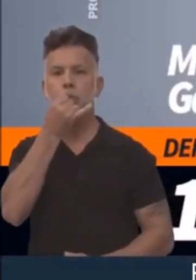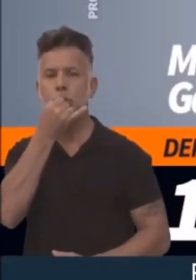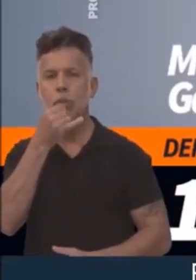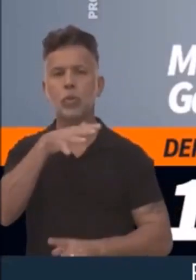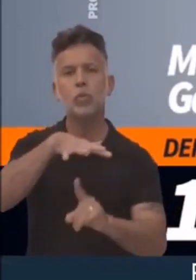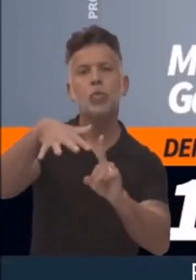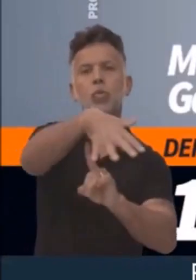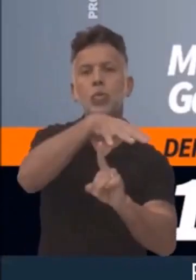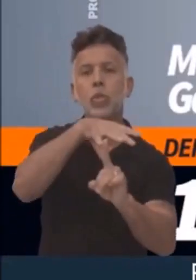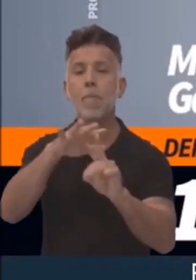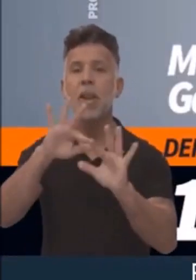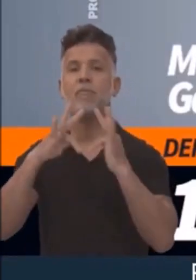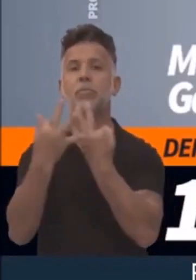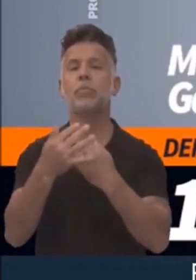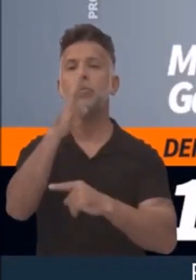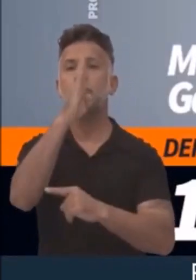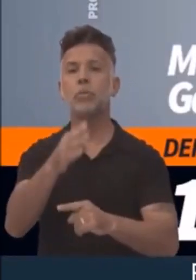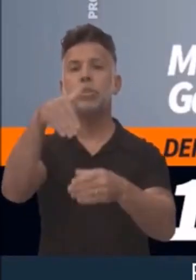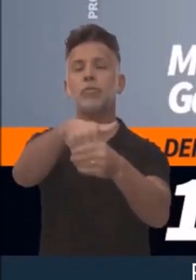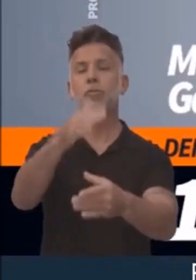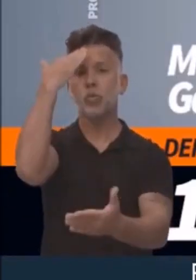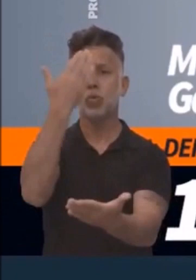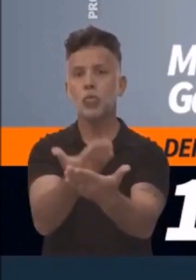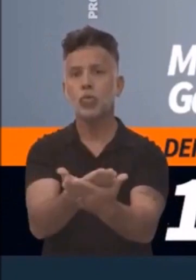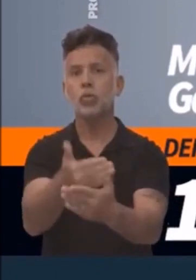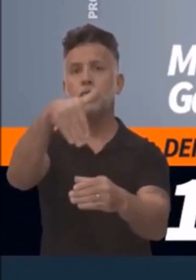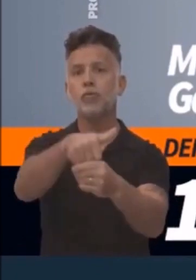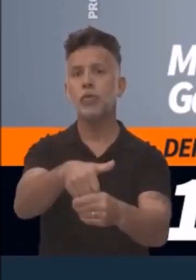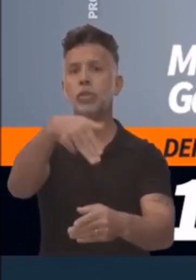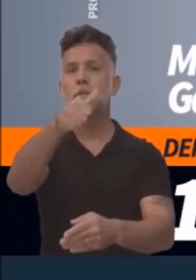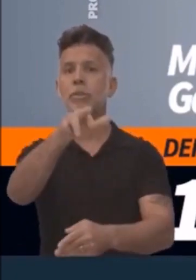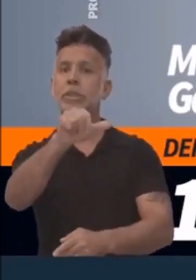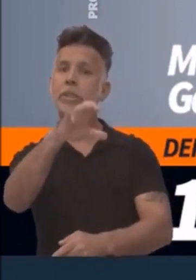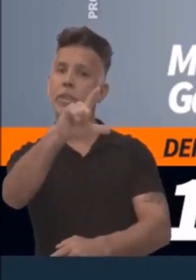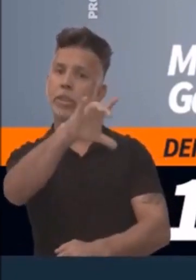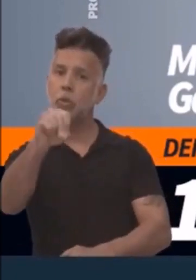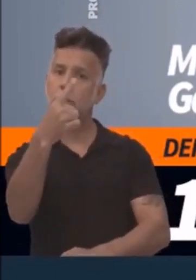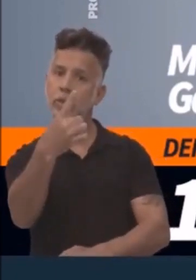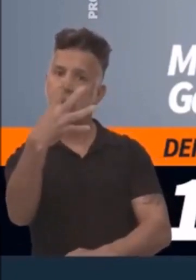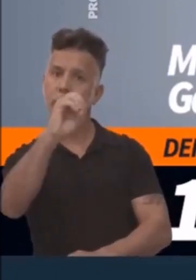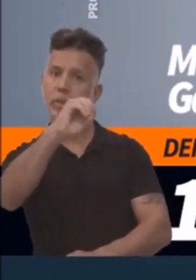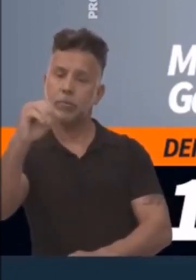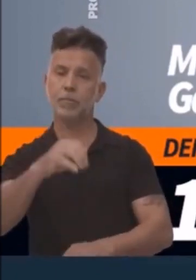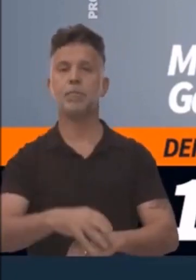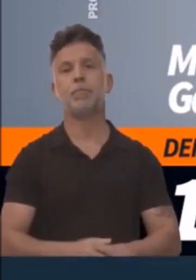Jundiaí, região e pelas famílias do Brasil, dê seu voto de confiança. Vote Marcelo Gastaldo, 1400.